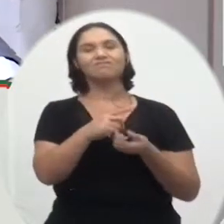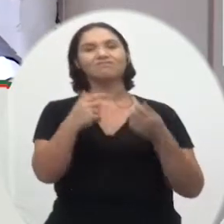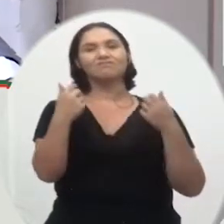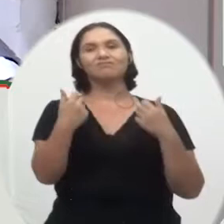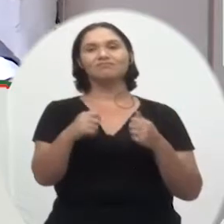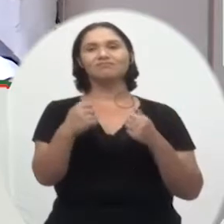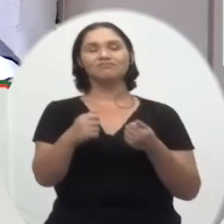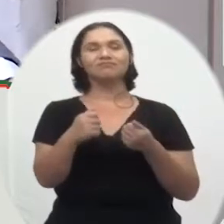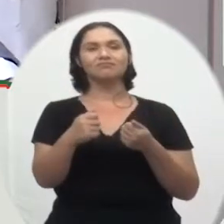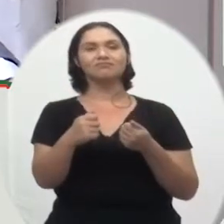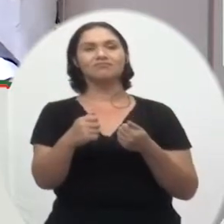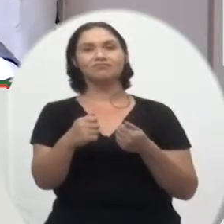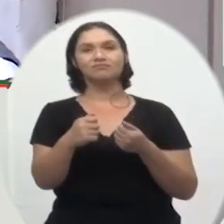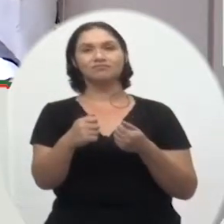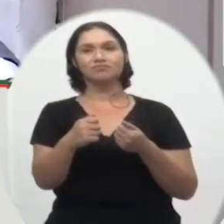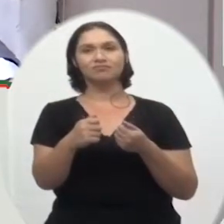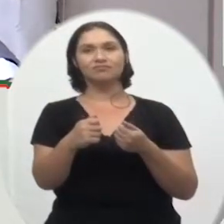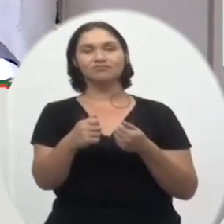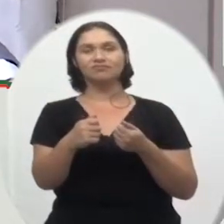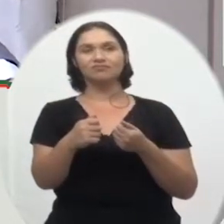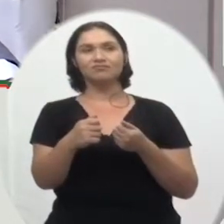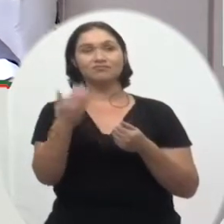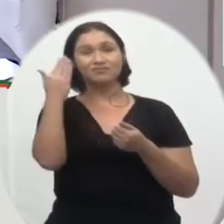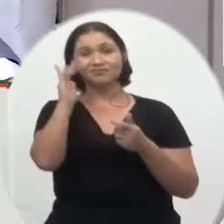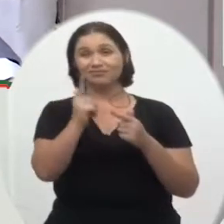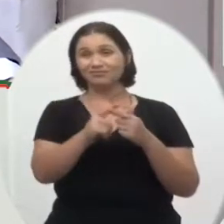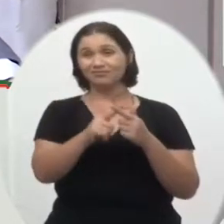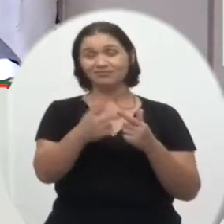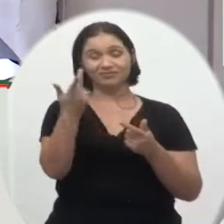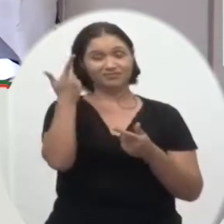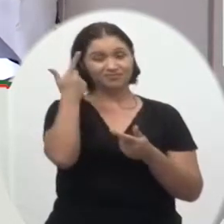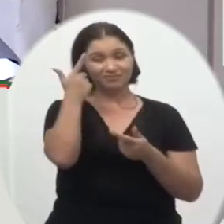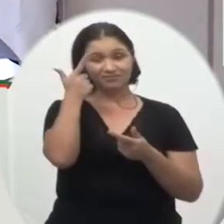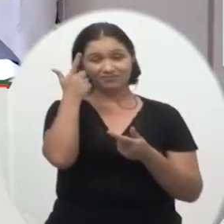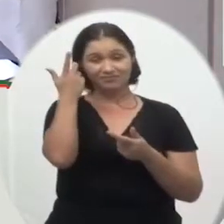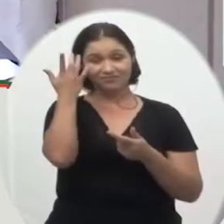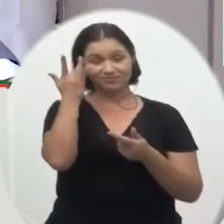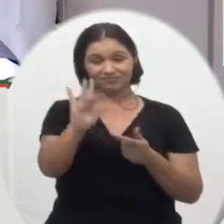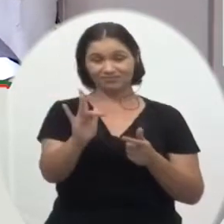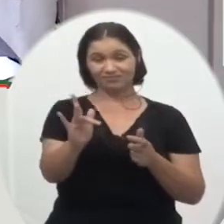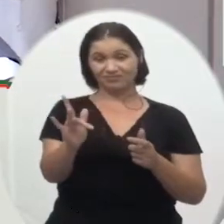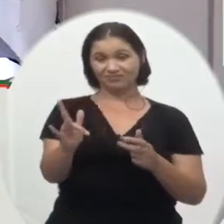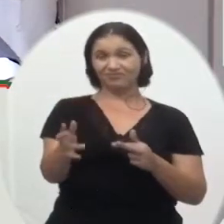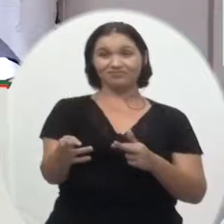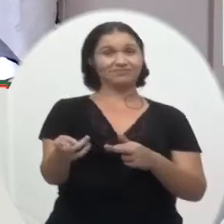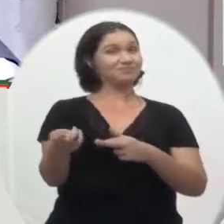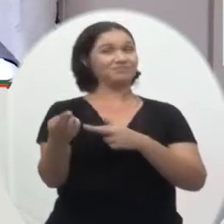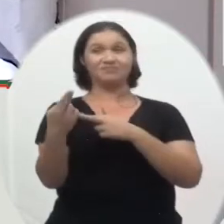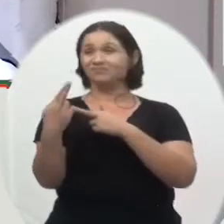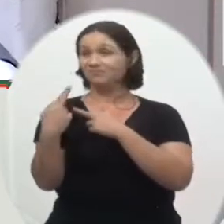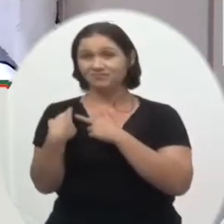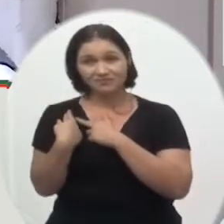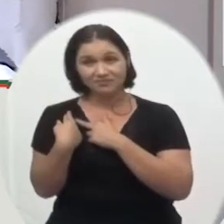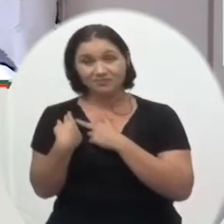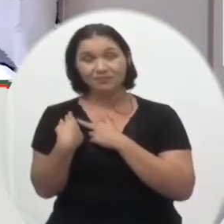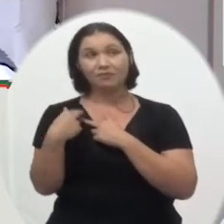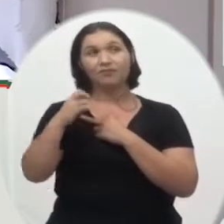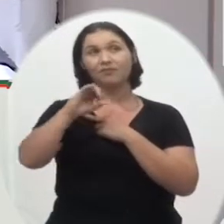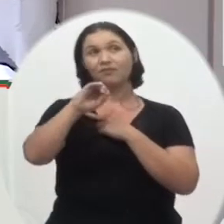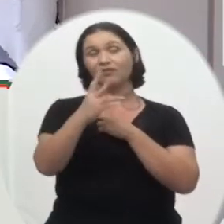é irresponsabilidade ou responsabilidade. É claro que as secretarias têm que se envolver, os secretários têm que se envolver, têm que participar,